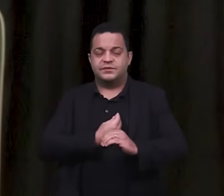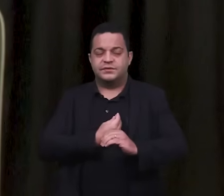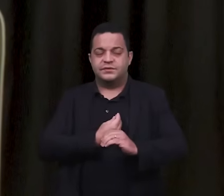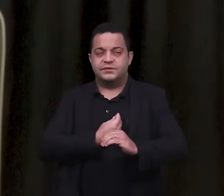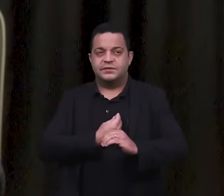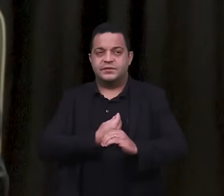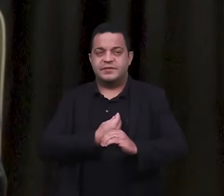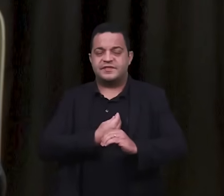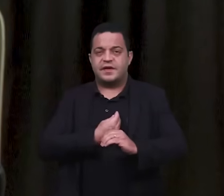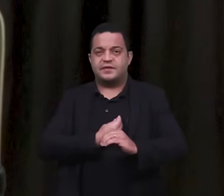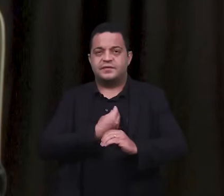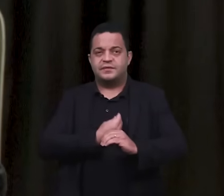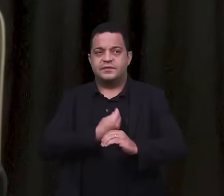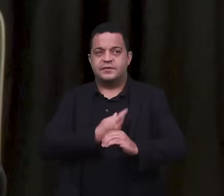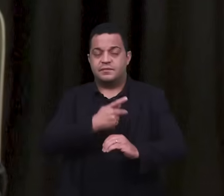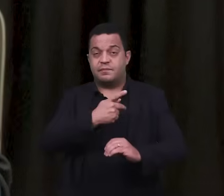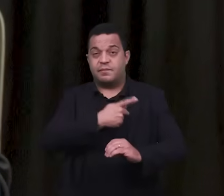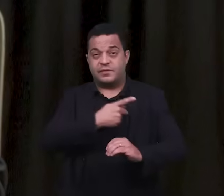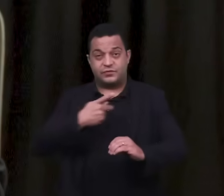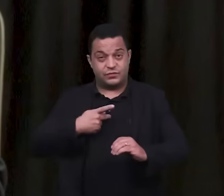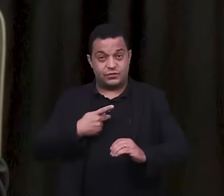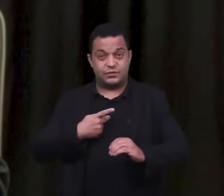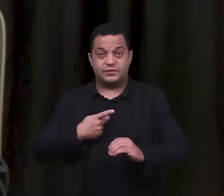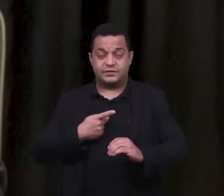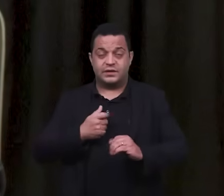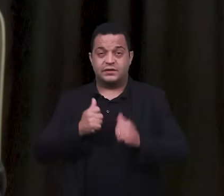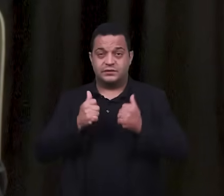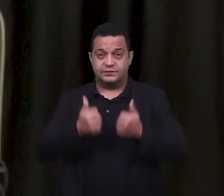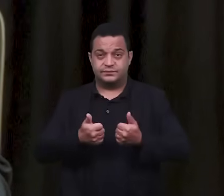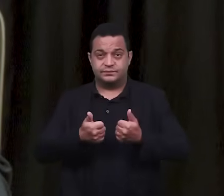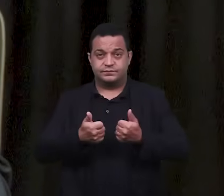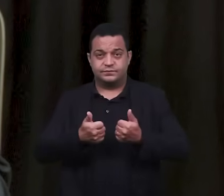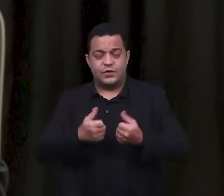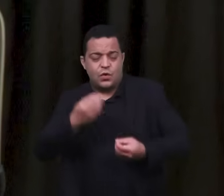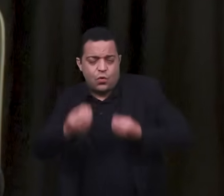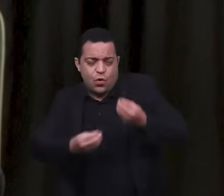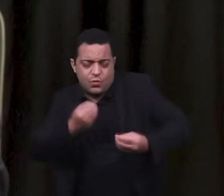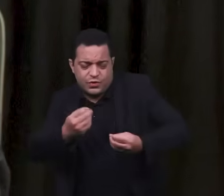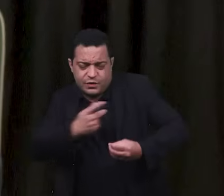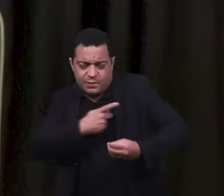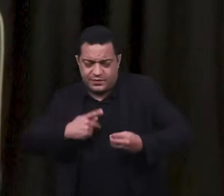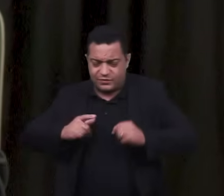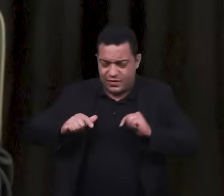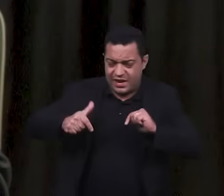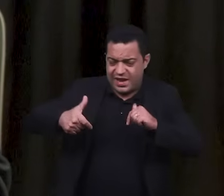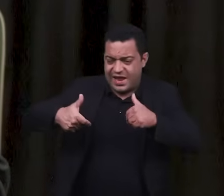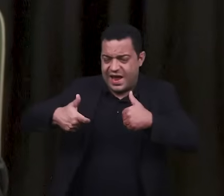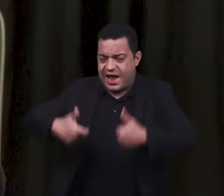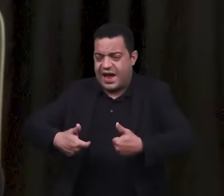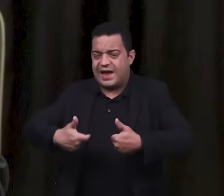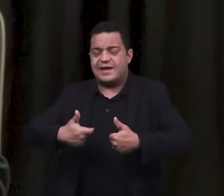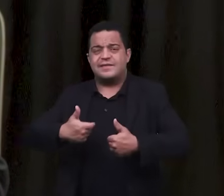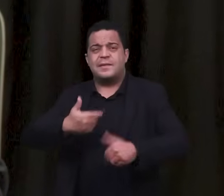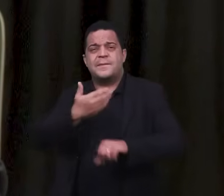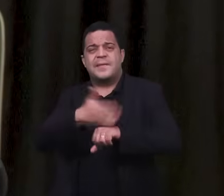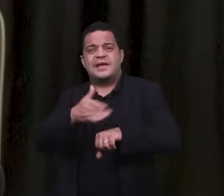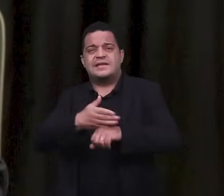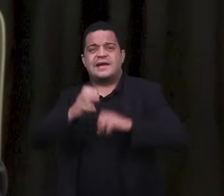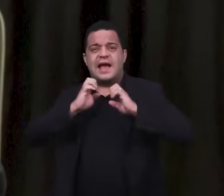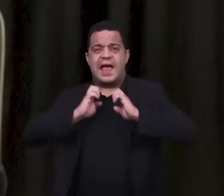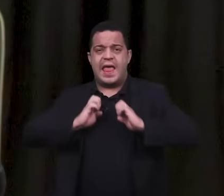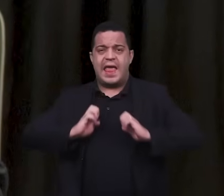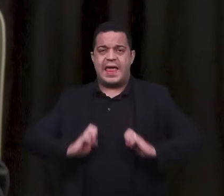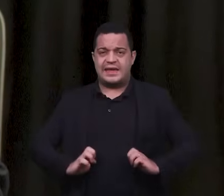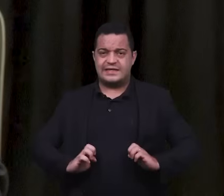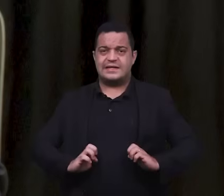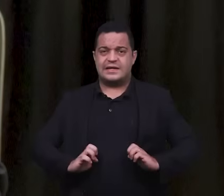postura, o que se coaduna com a postura de um pastor na obra, dentro do sentido ético, comportamental,